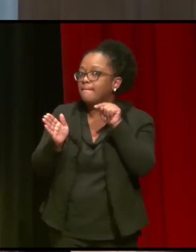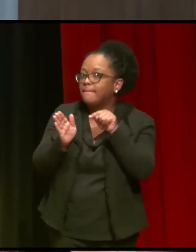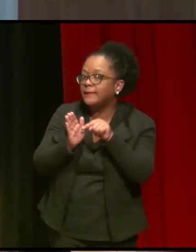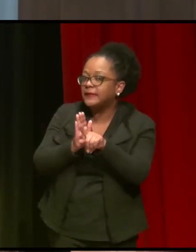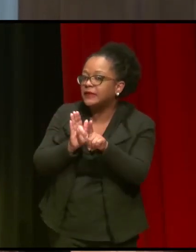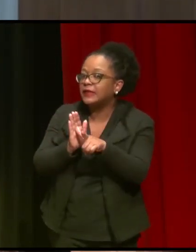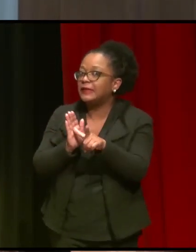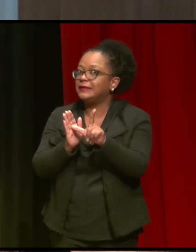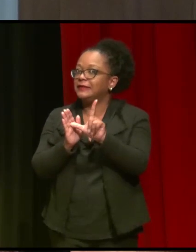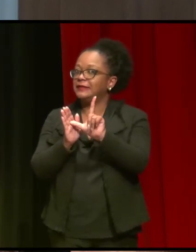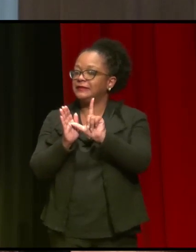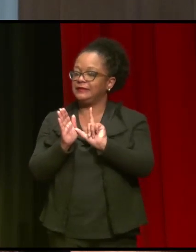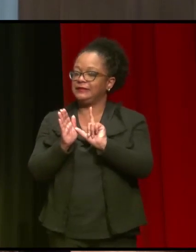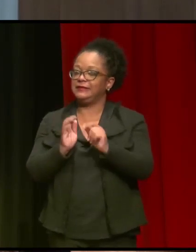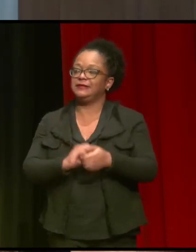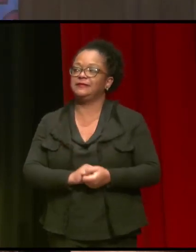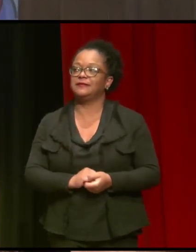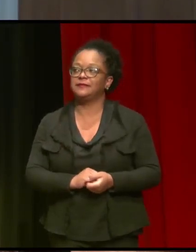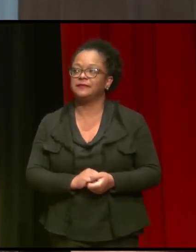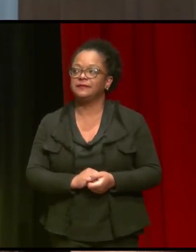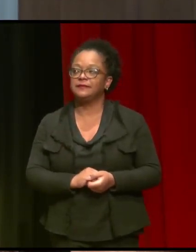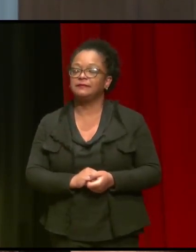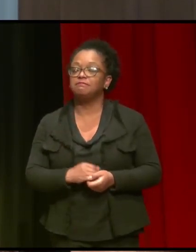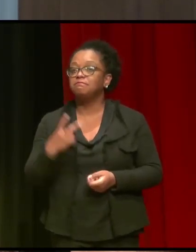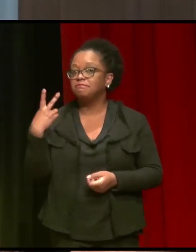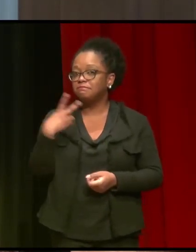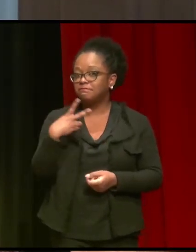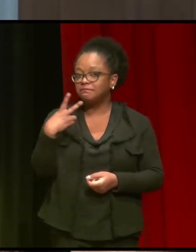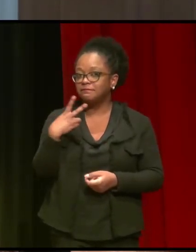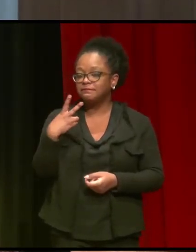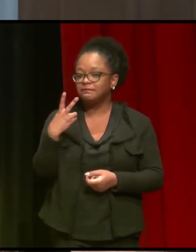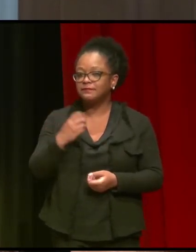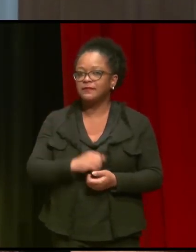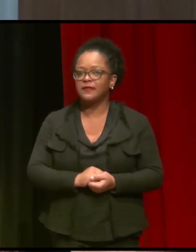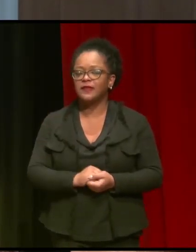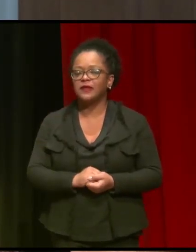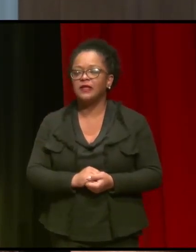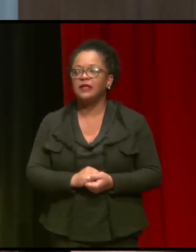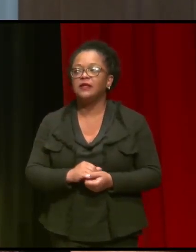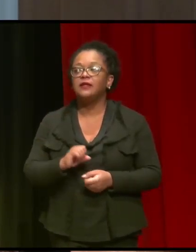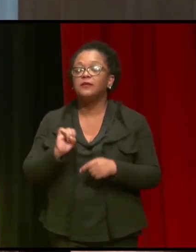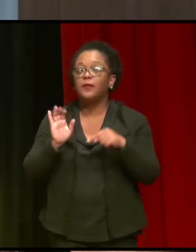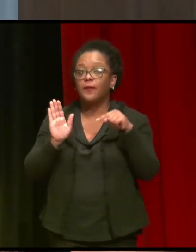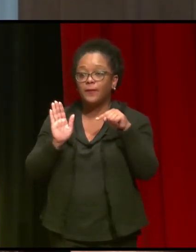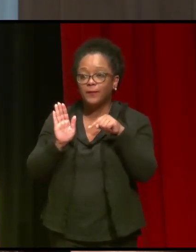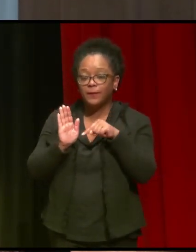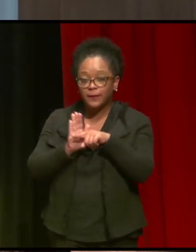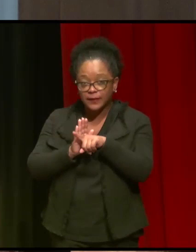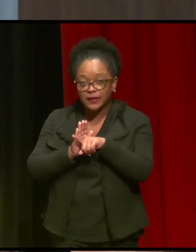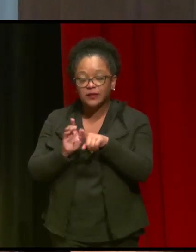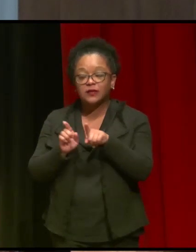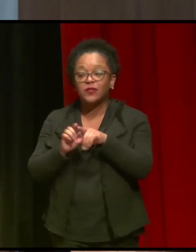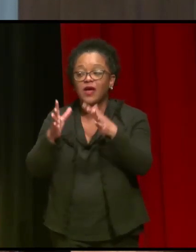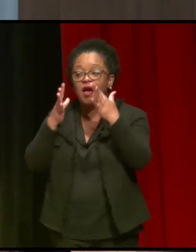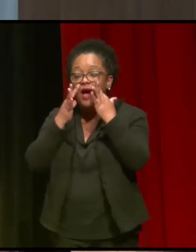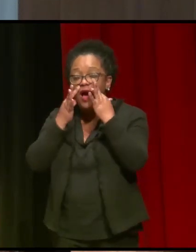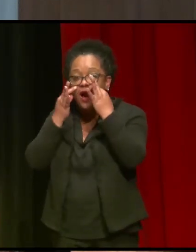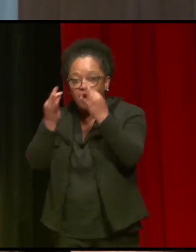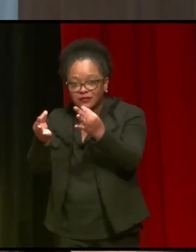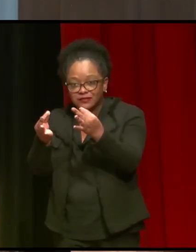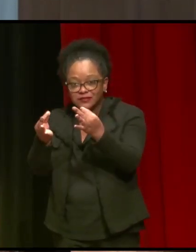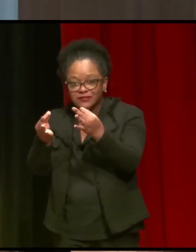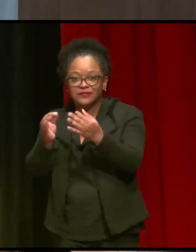de fazer uma... Isso você vai estar num problema, né? Segunda coisa, quando você pergunta, você escuta.